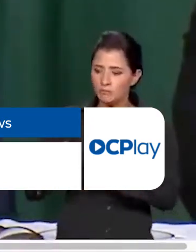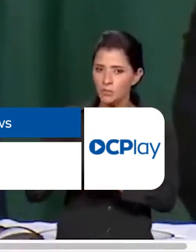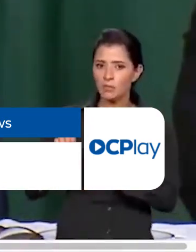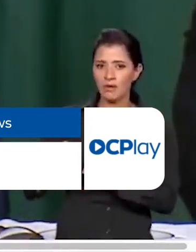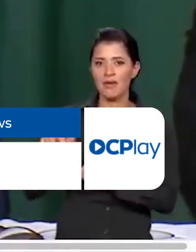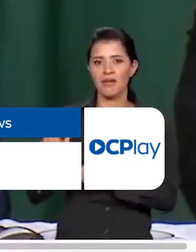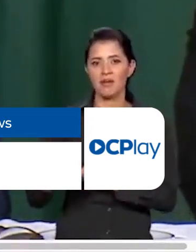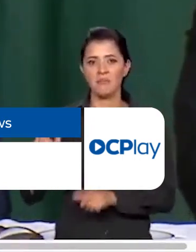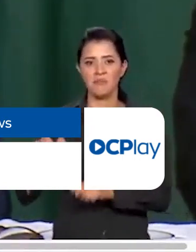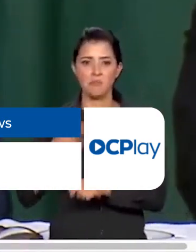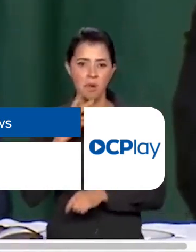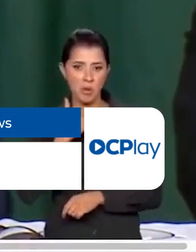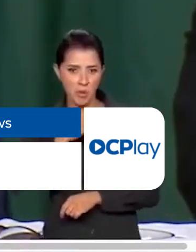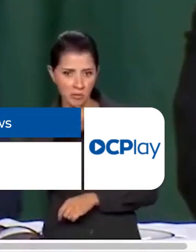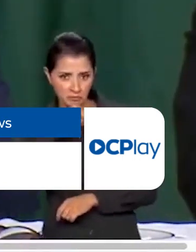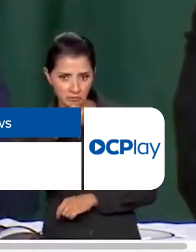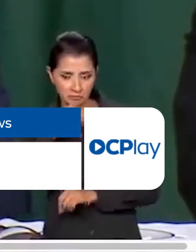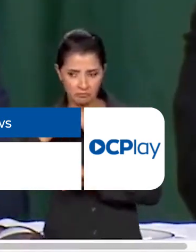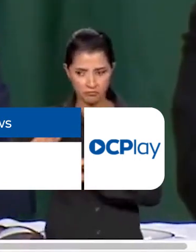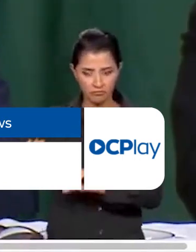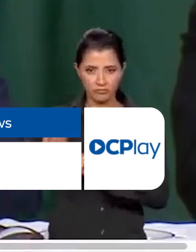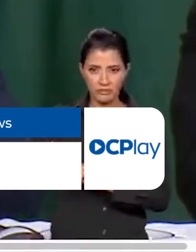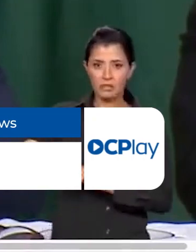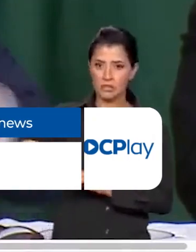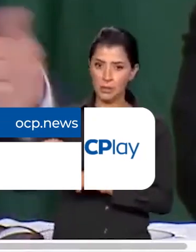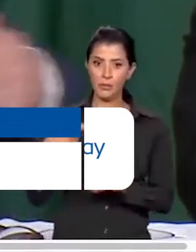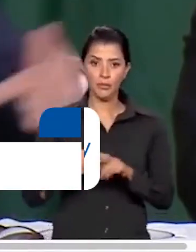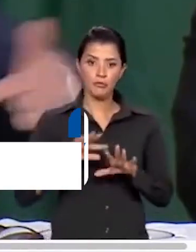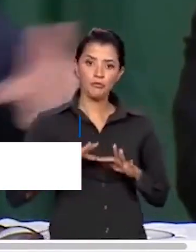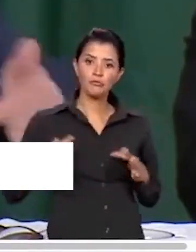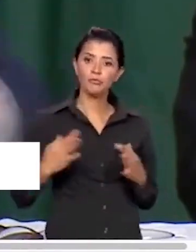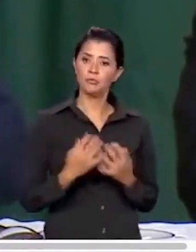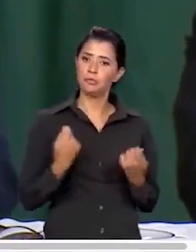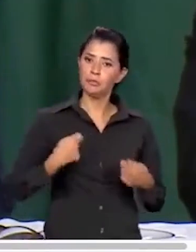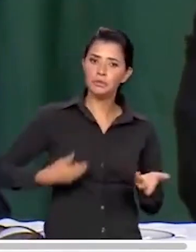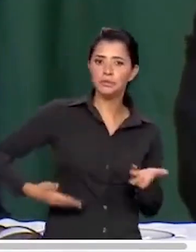pais, porque a família tem que estar envolvida nesse processo.